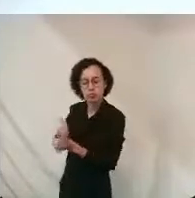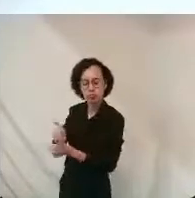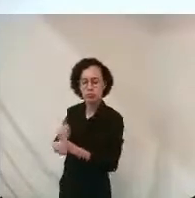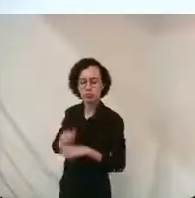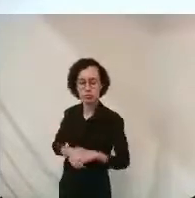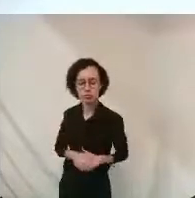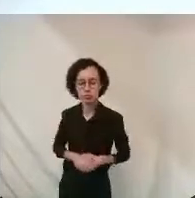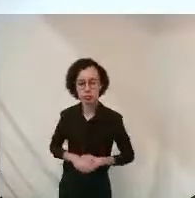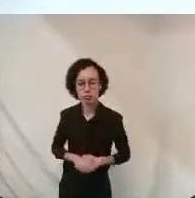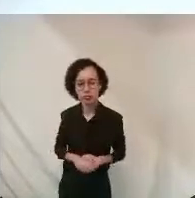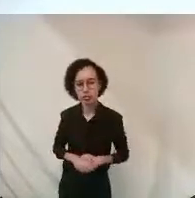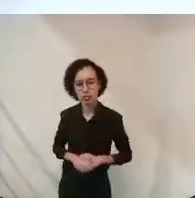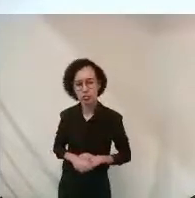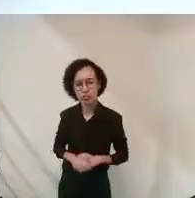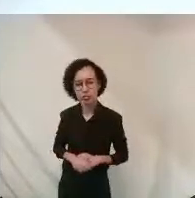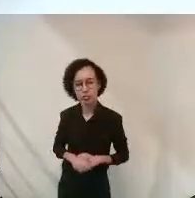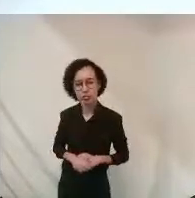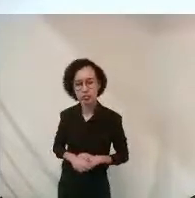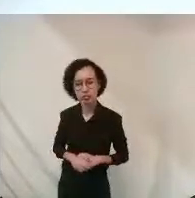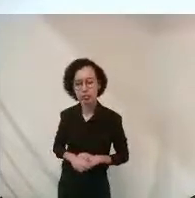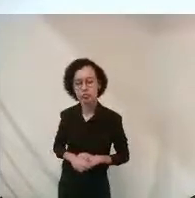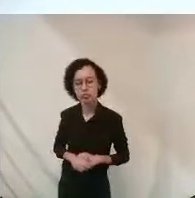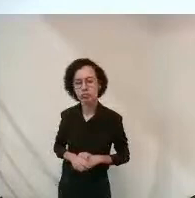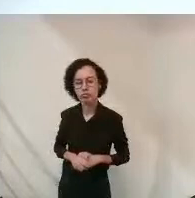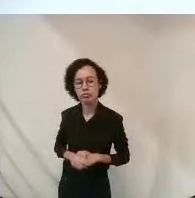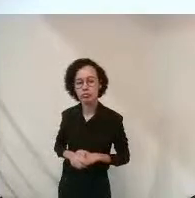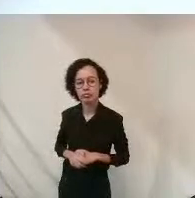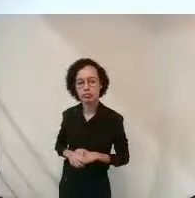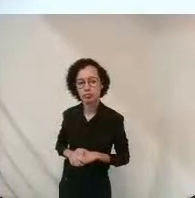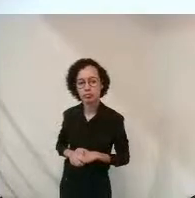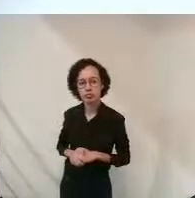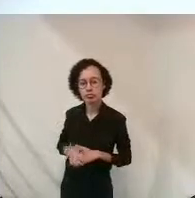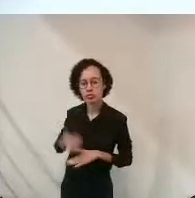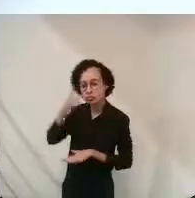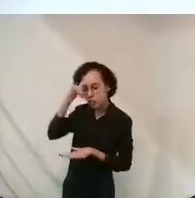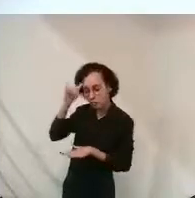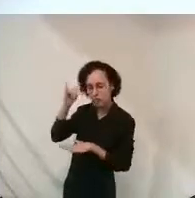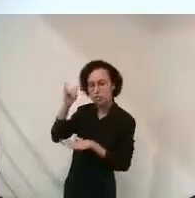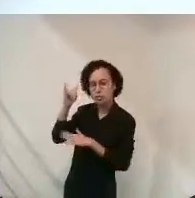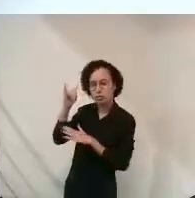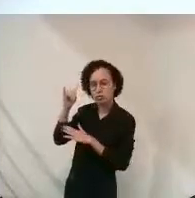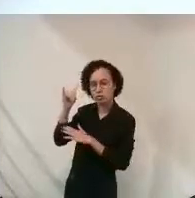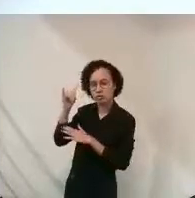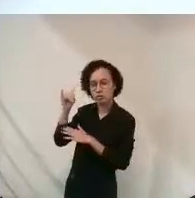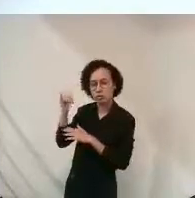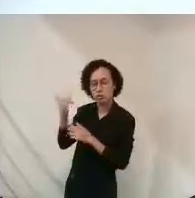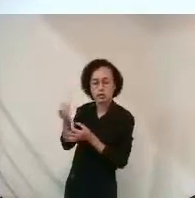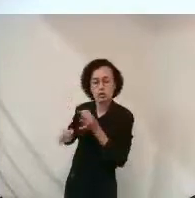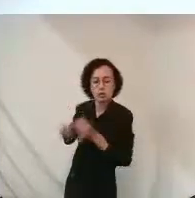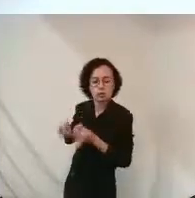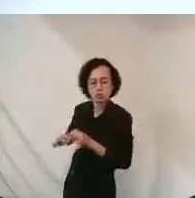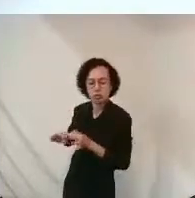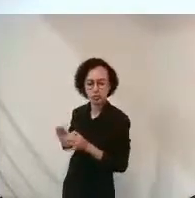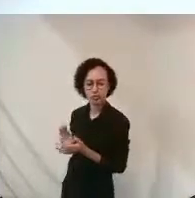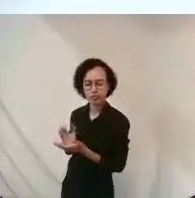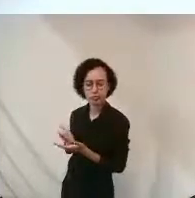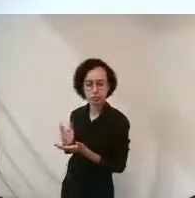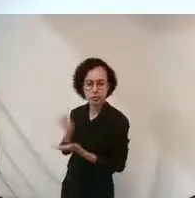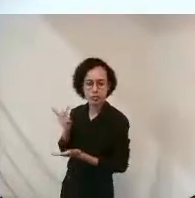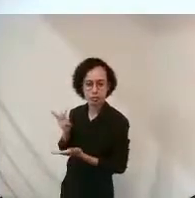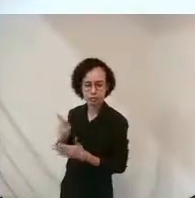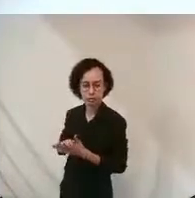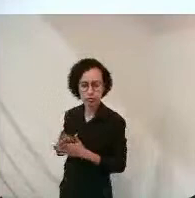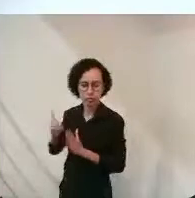primeiro, frear e impedir as inconsistências, injustiças e inconformidades daquele decreto federal,